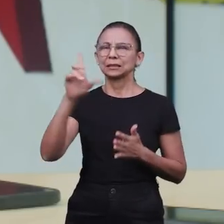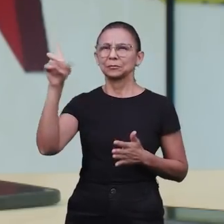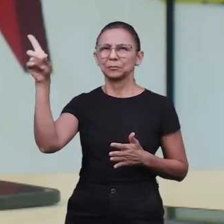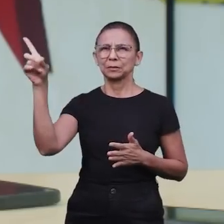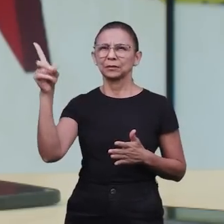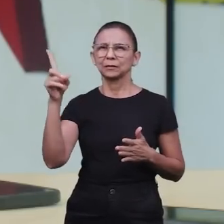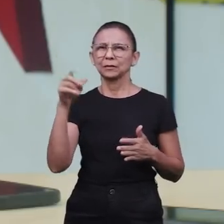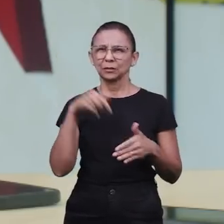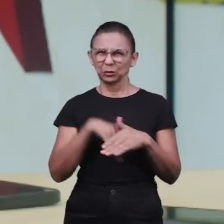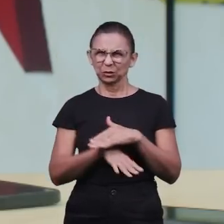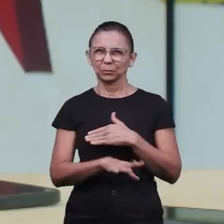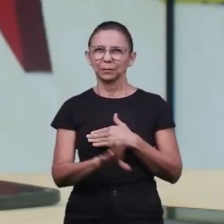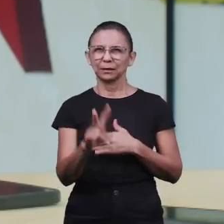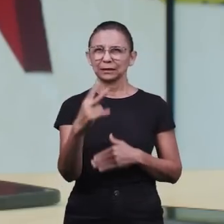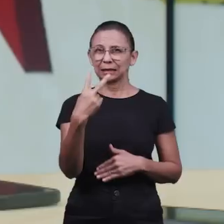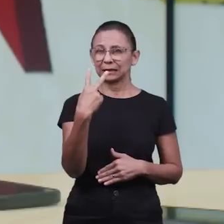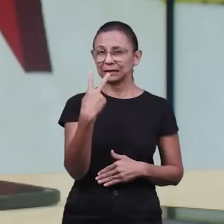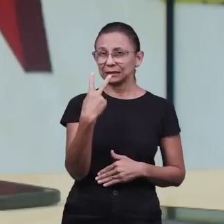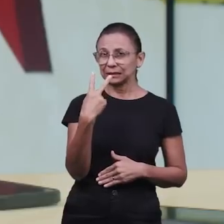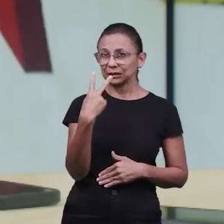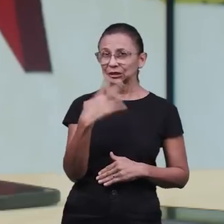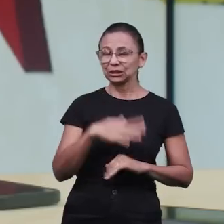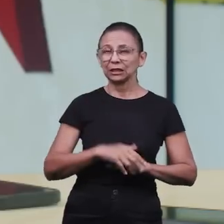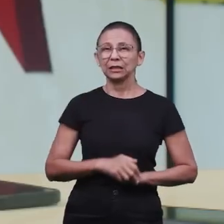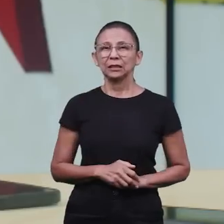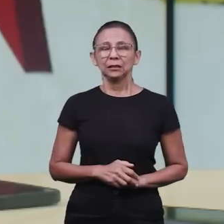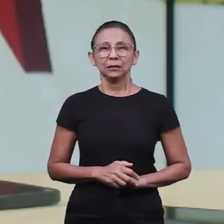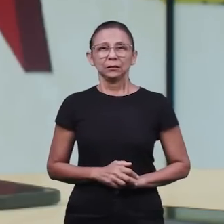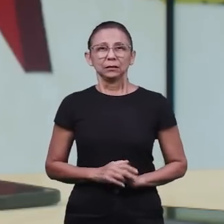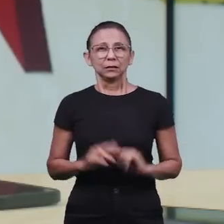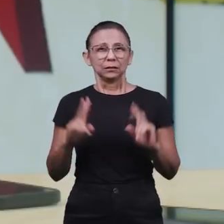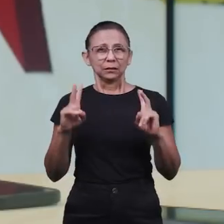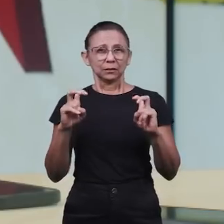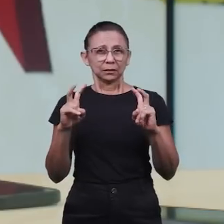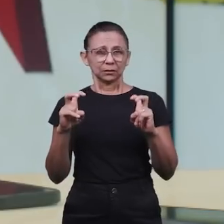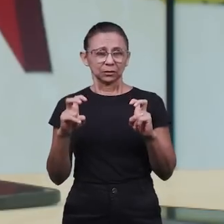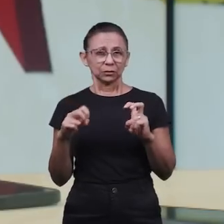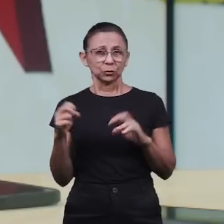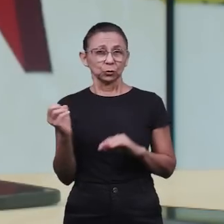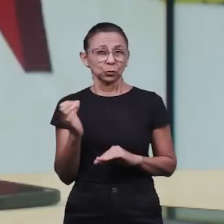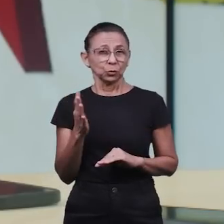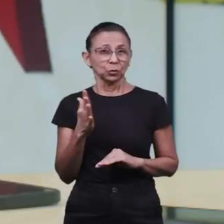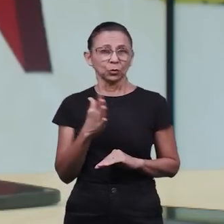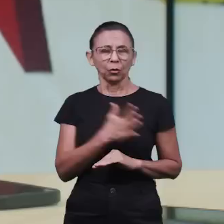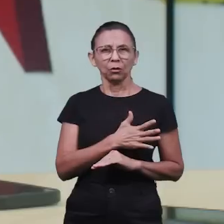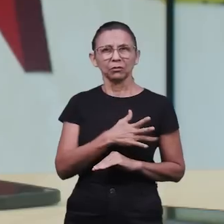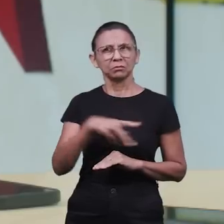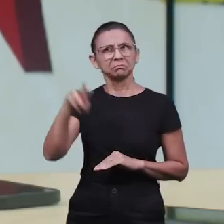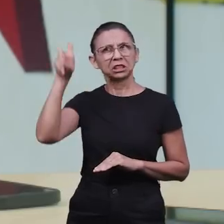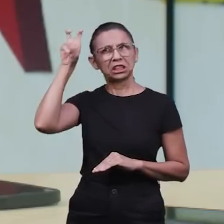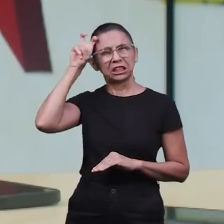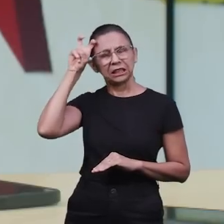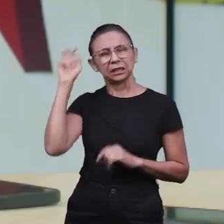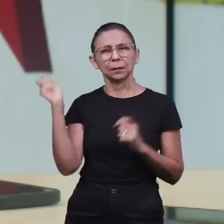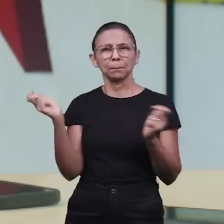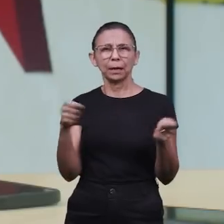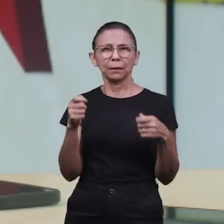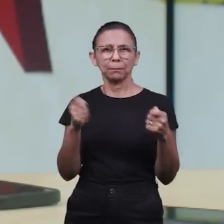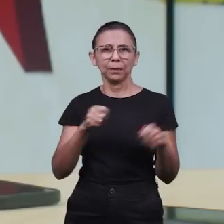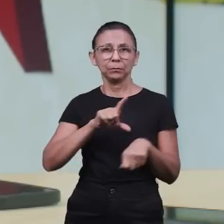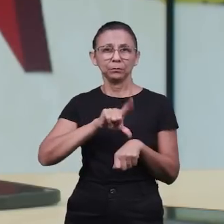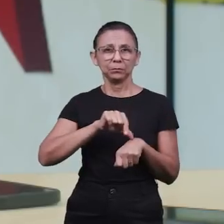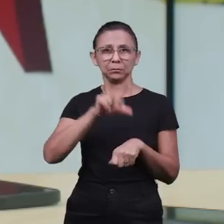assistir a edição inédita do Conversas Bíblicas, que acontece toda quinta-feira, por volta do meio-dia, em torno do